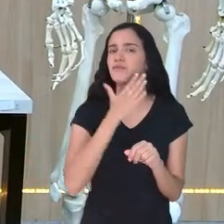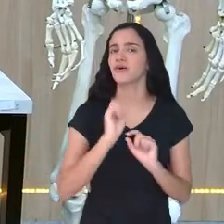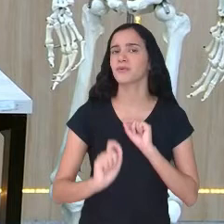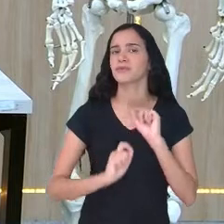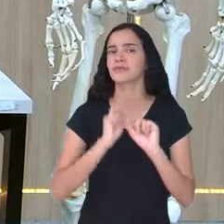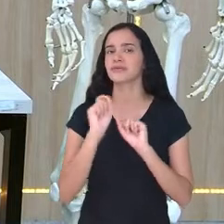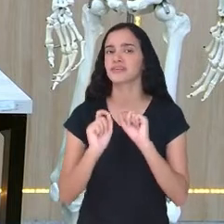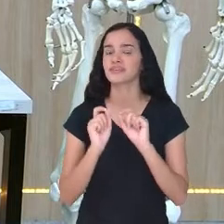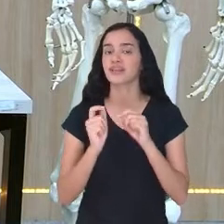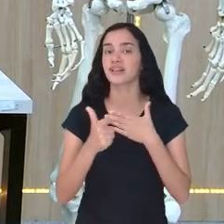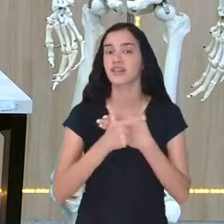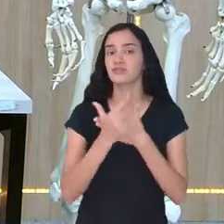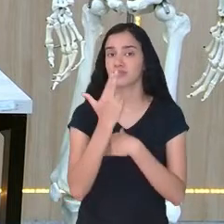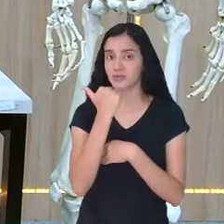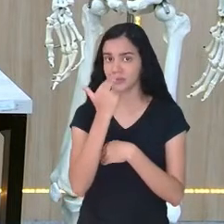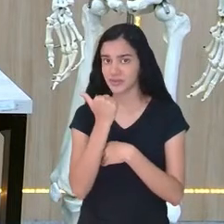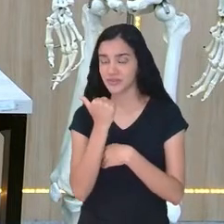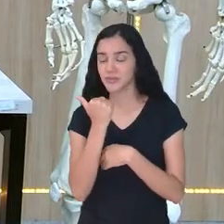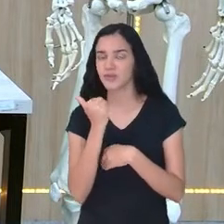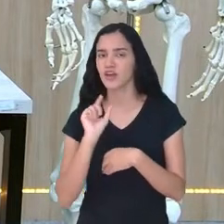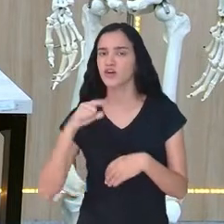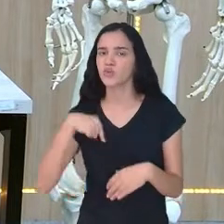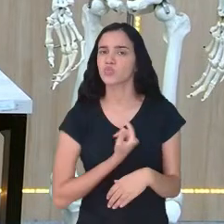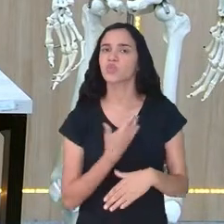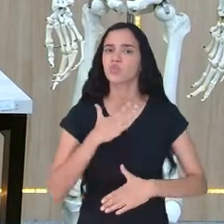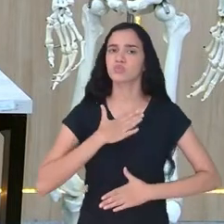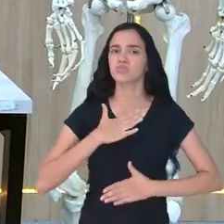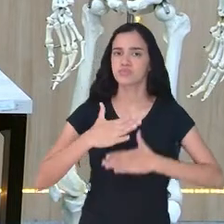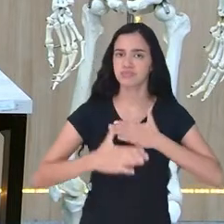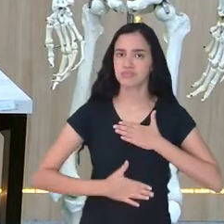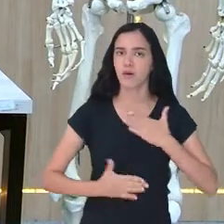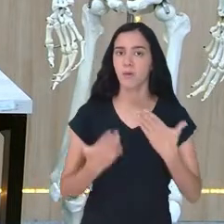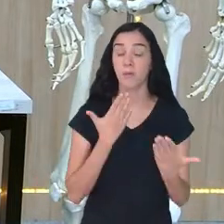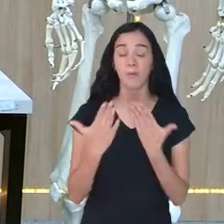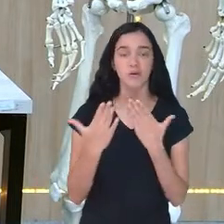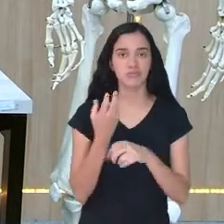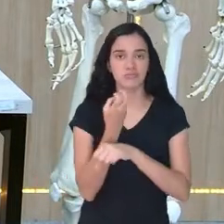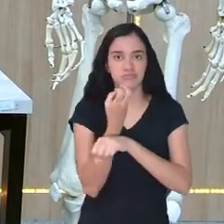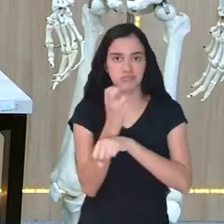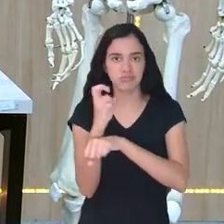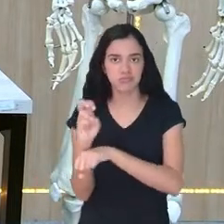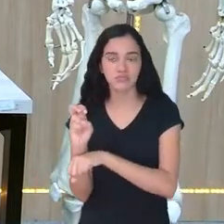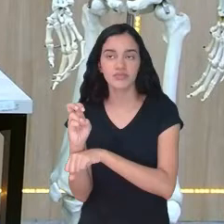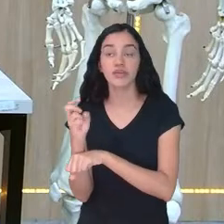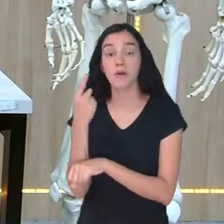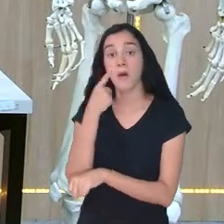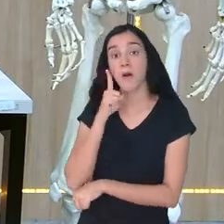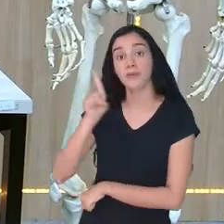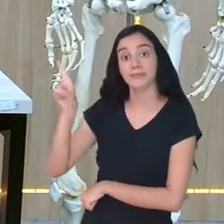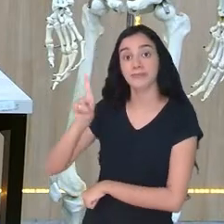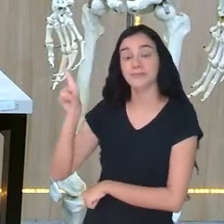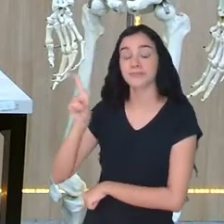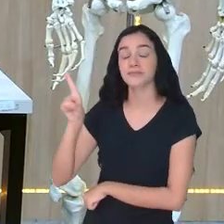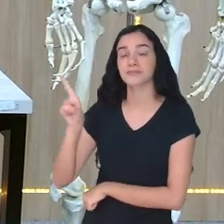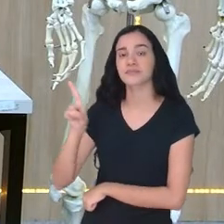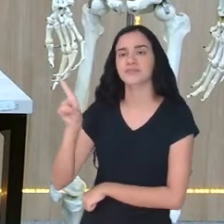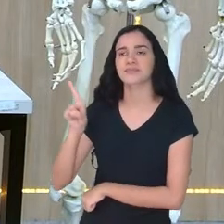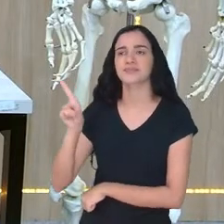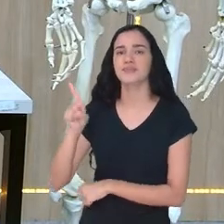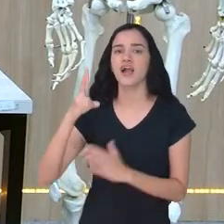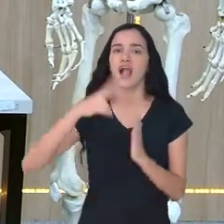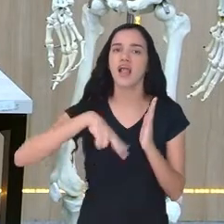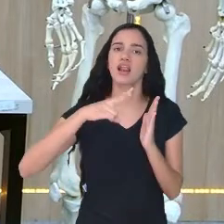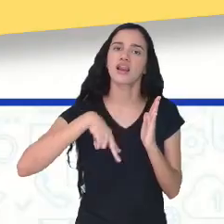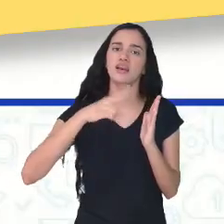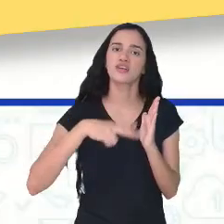partir da função de nutrição, o nosso corpo é comparado a uma máquina. Olha o que eu trouxe para vocês. Leiam comigo